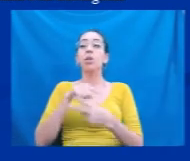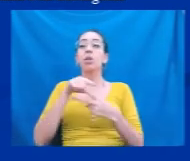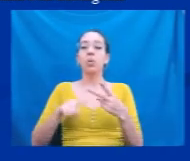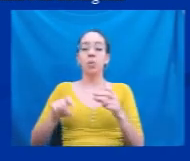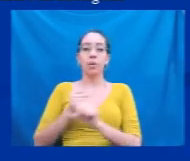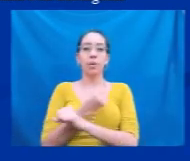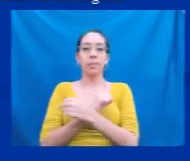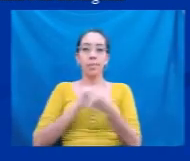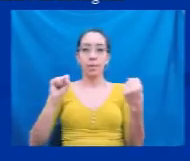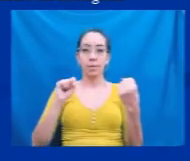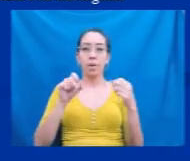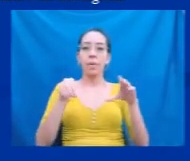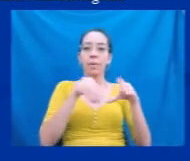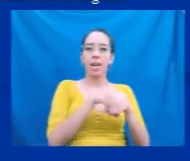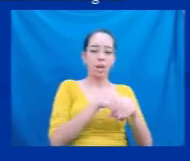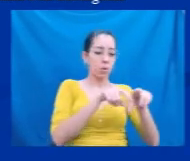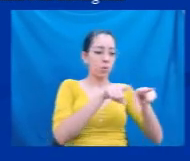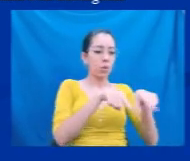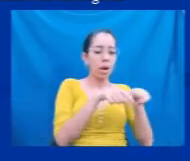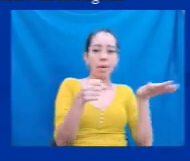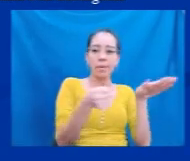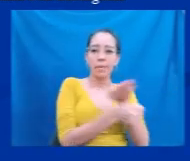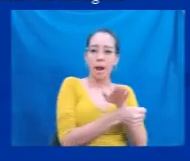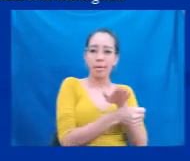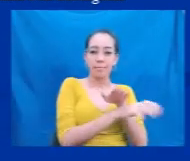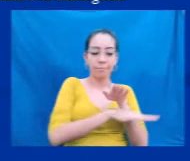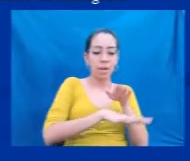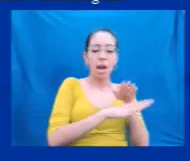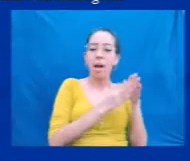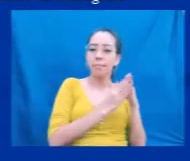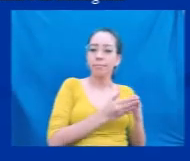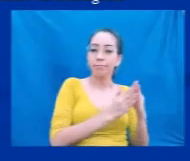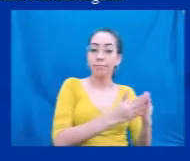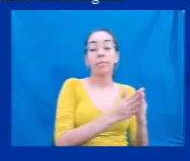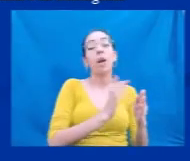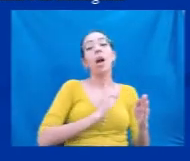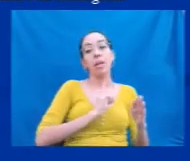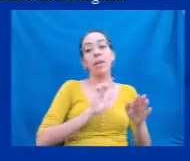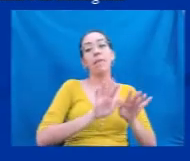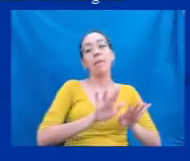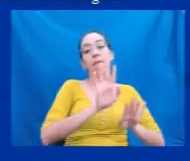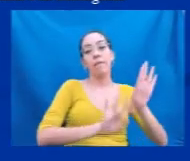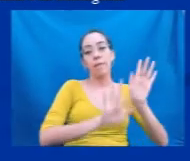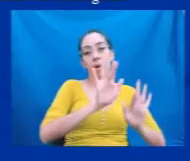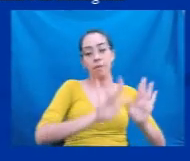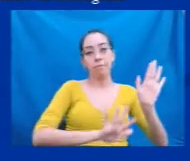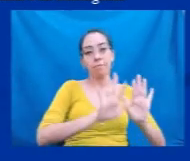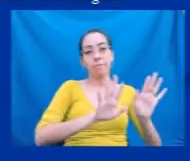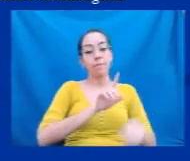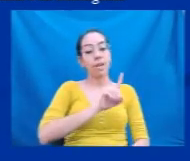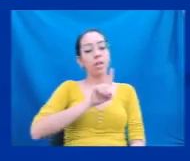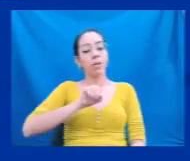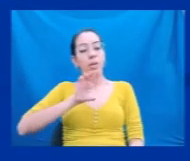cidade portuária de Tianjin, seguidas por um incêndio. Olha, deixaram 110 funcionários de emergência,